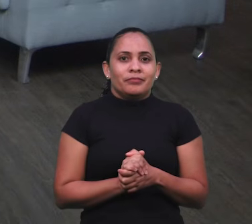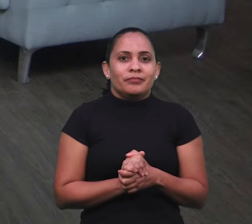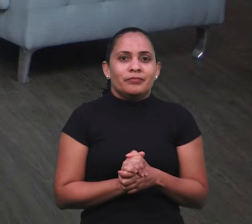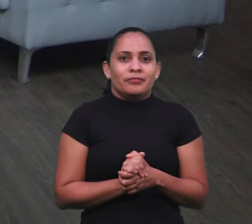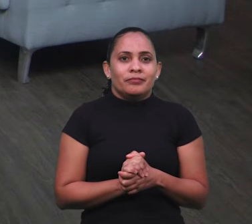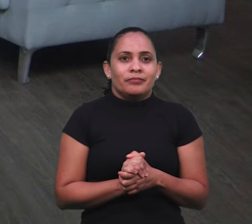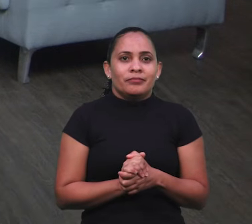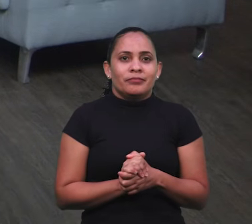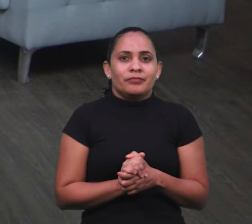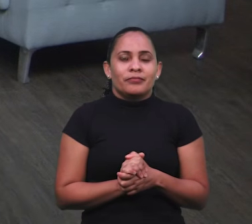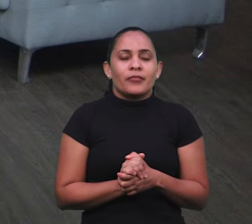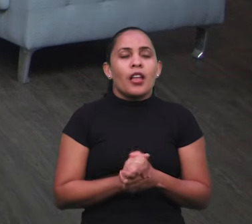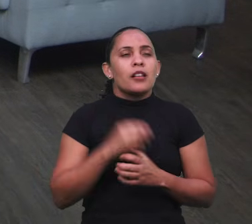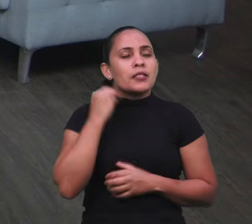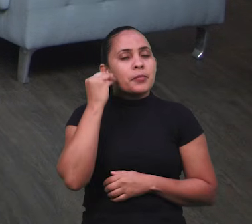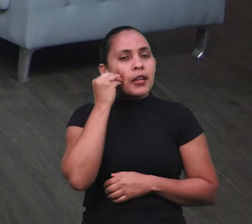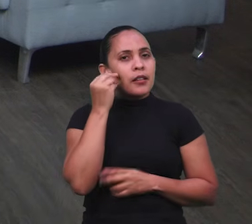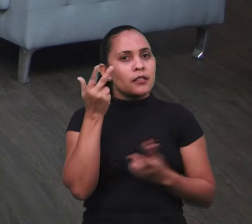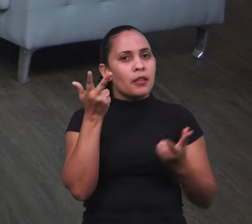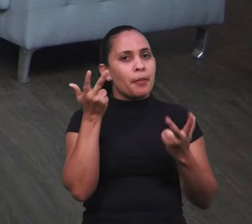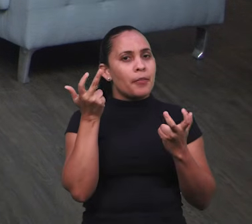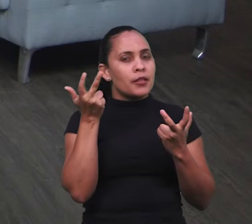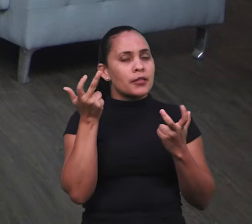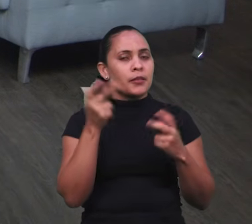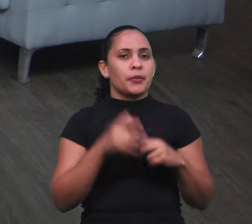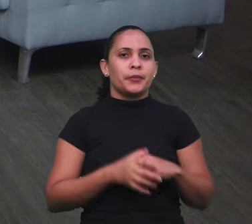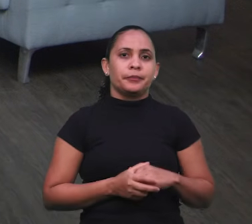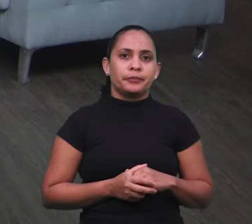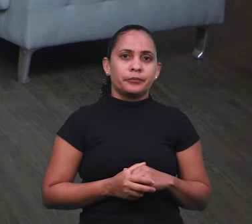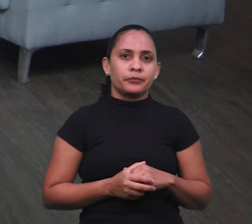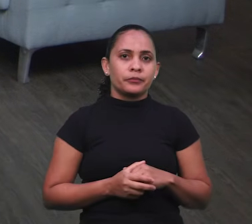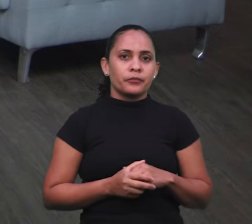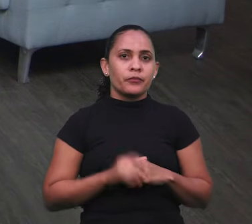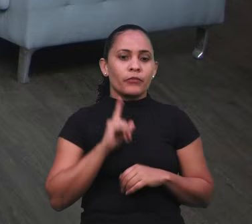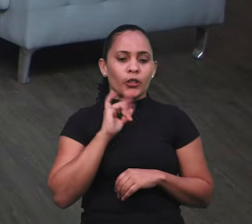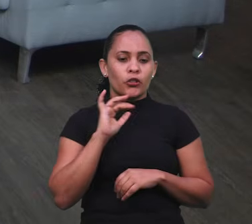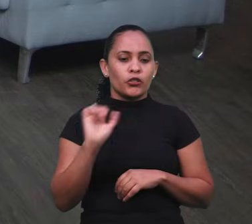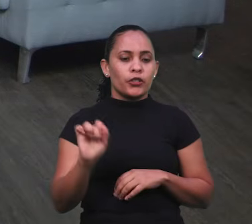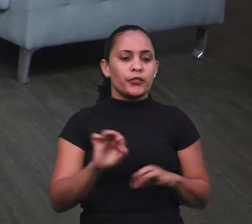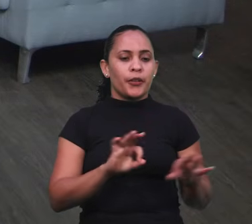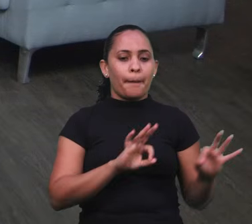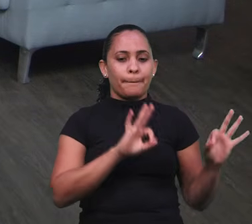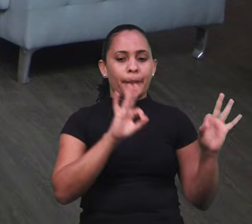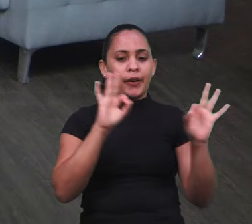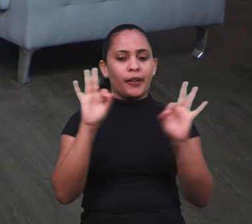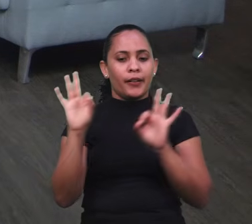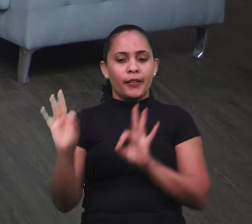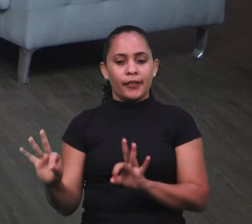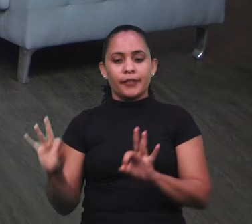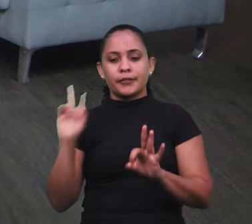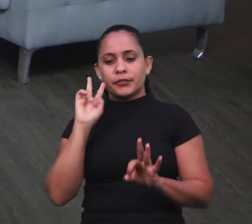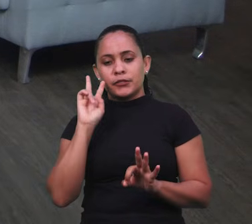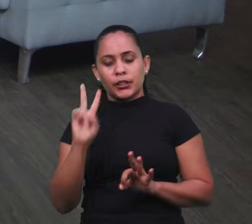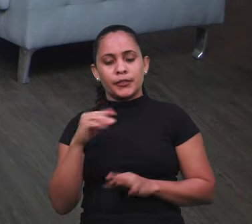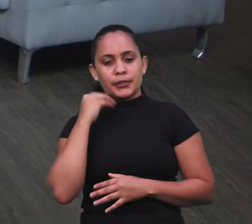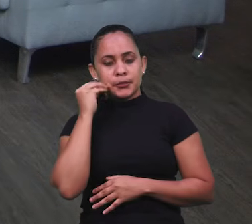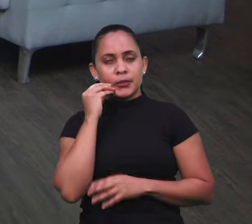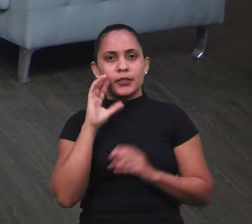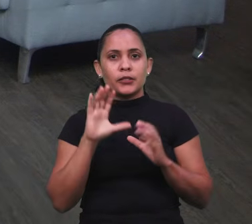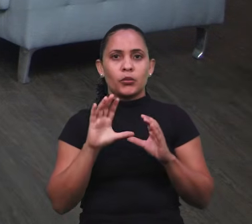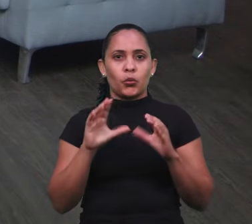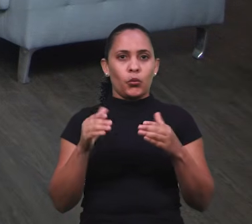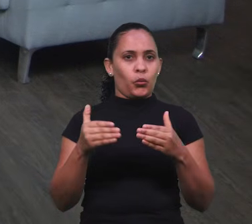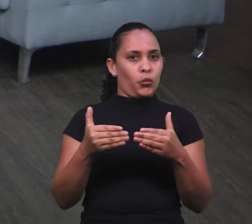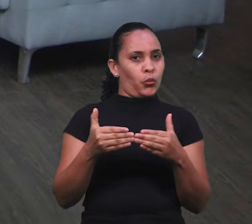E a experiência que eu vejo, assim, no dia a dia, na vivência, né?